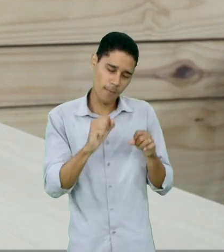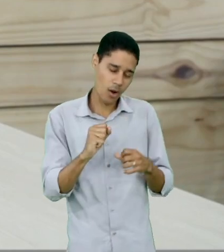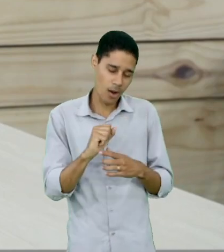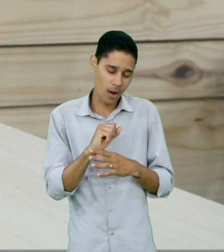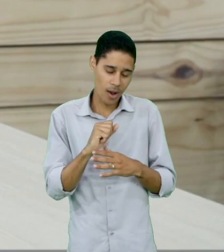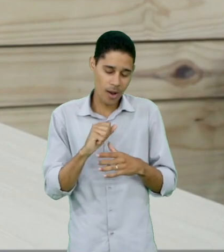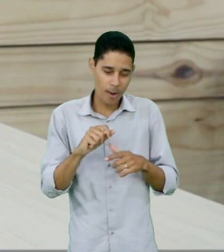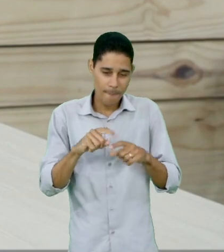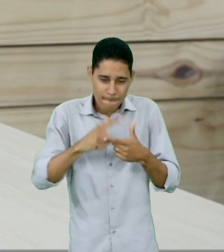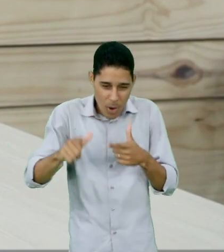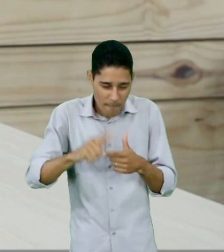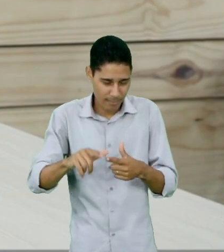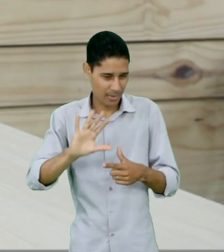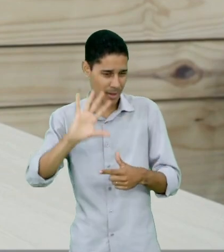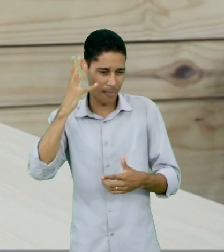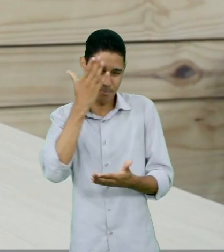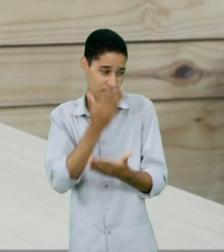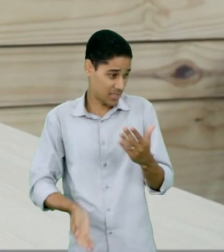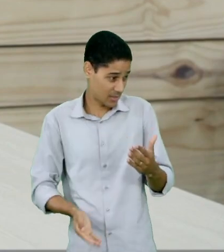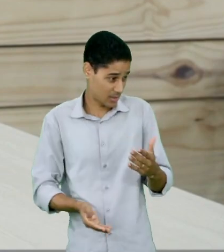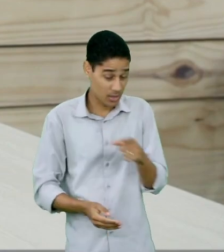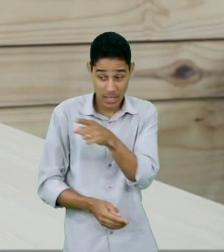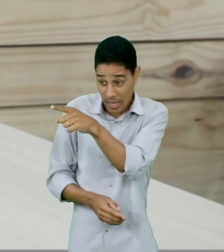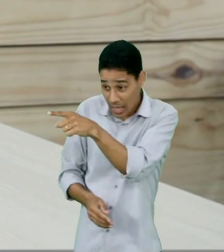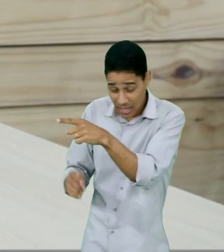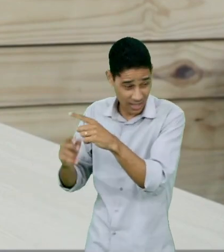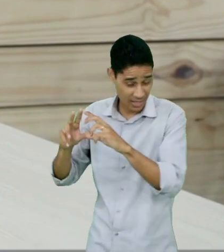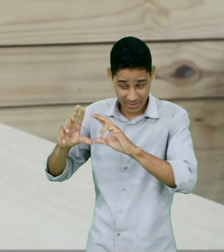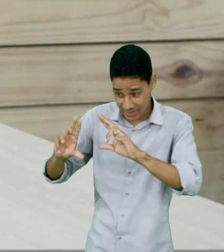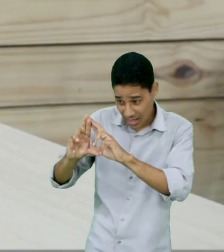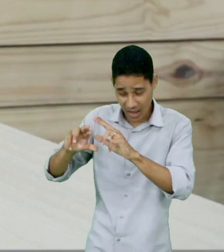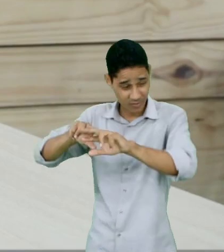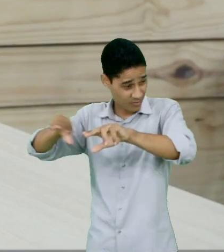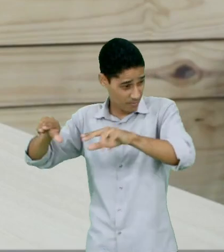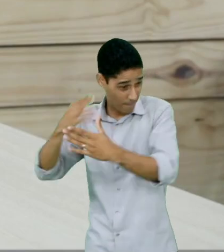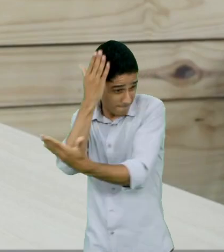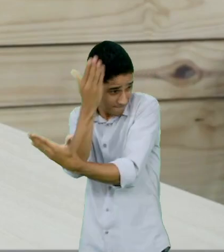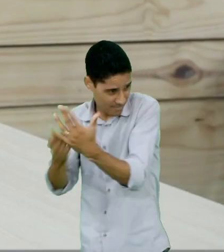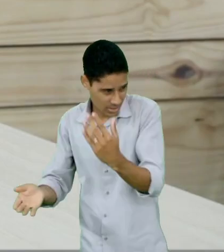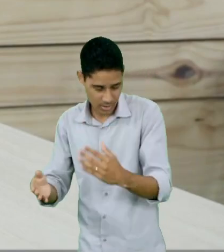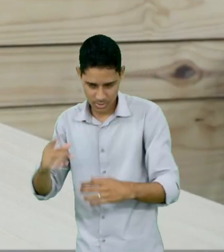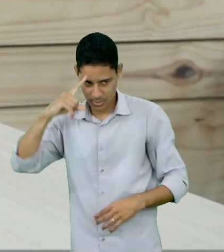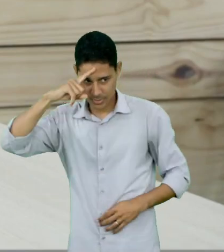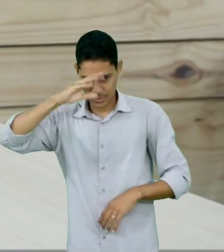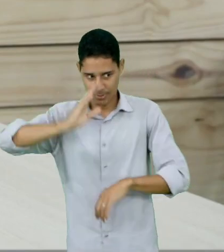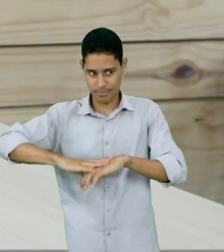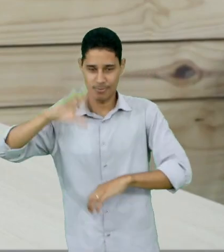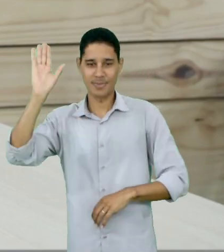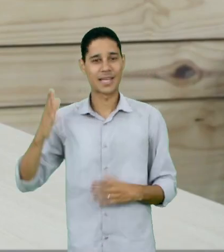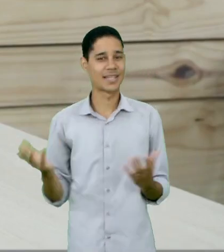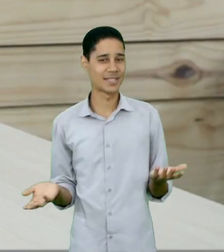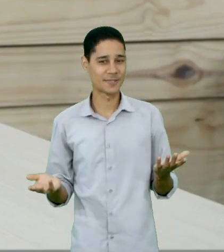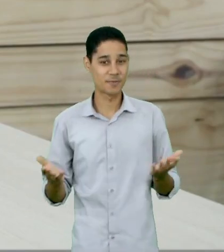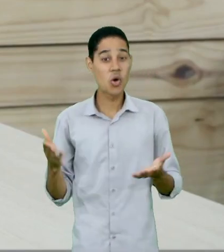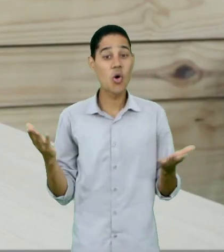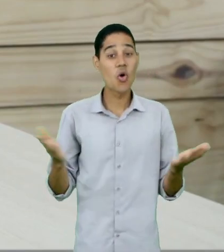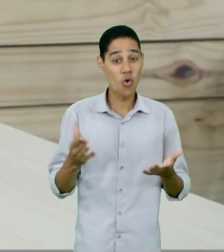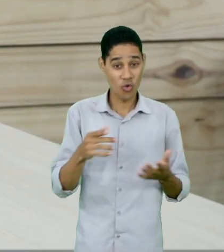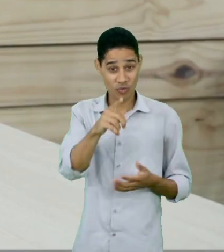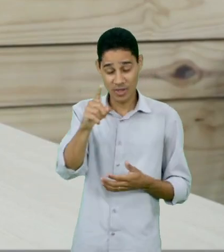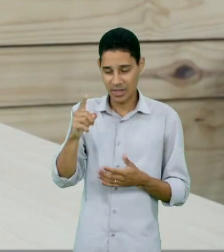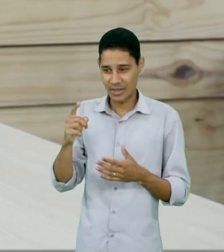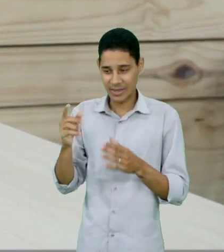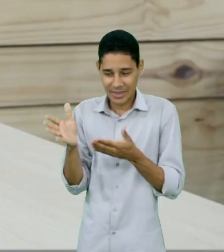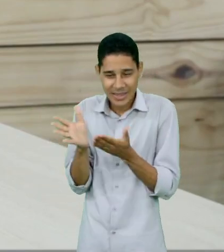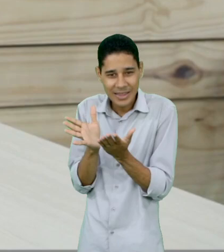dado num desses drives. Então, hoje, a grosso modo, a gente só perde dados se a gente não tiver uma política